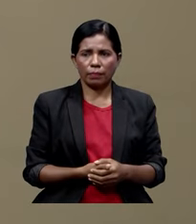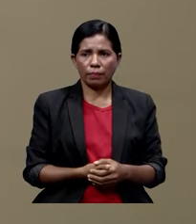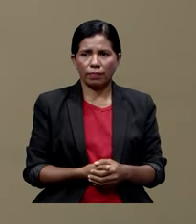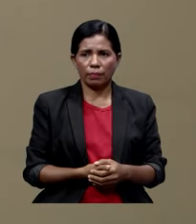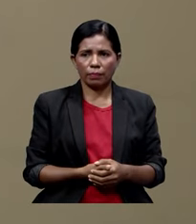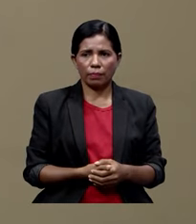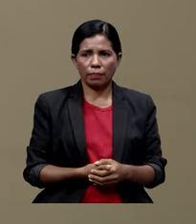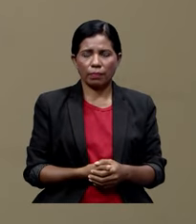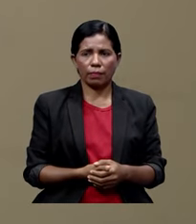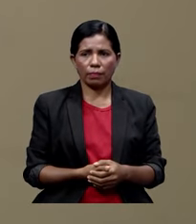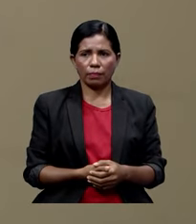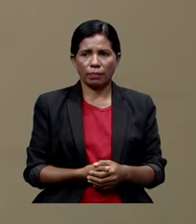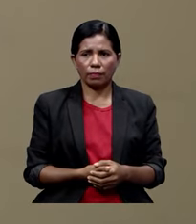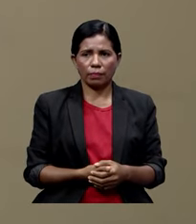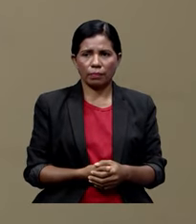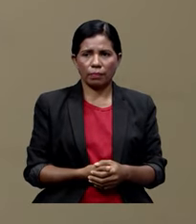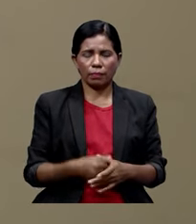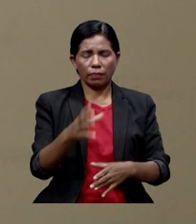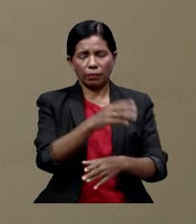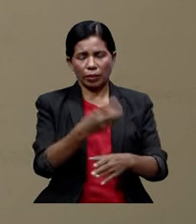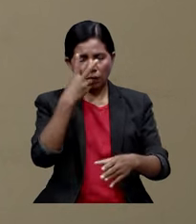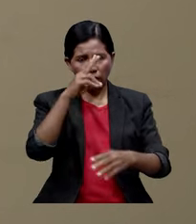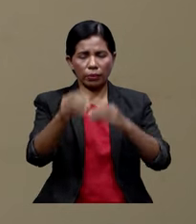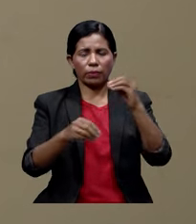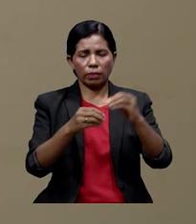temos que estar sempre a recorrer